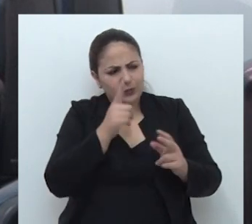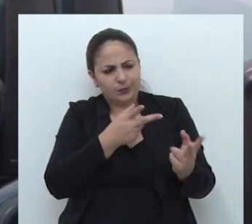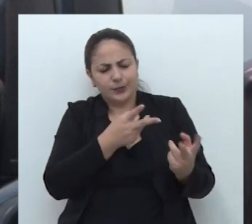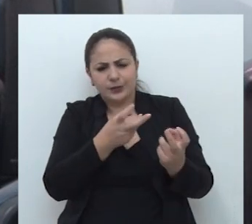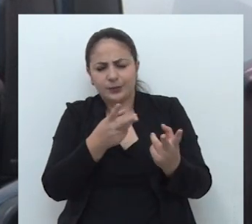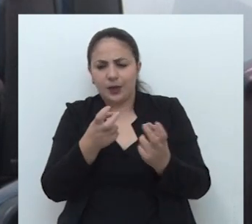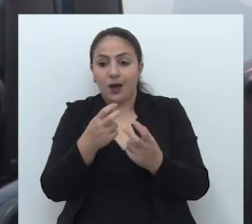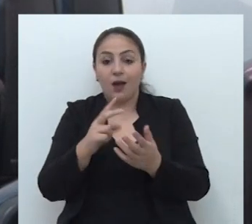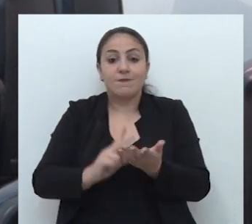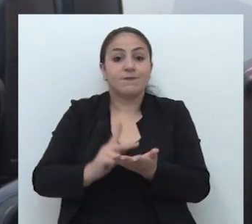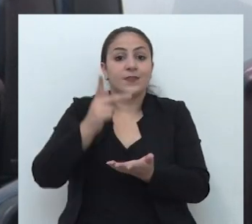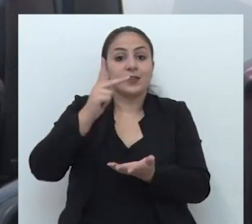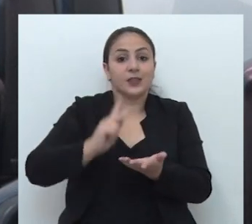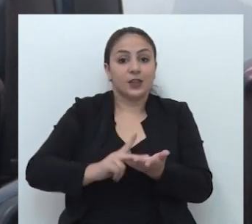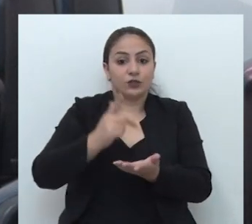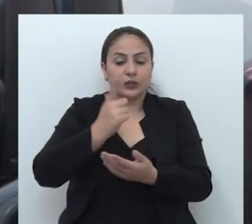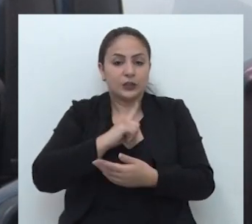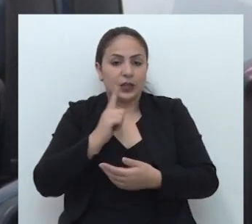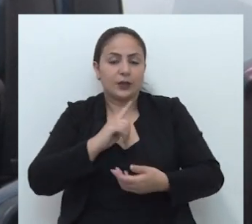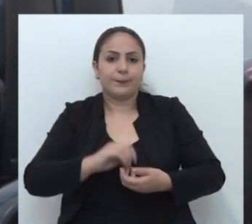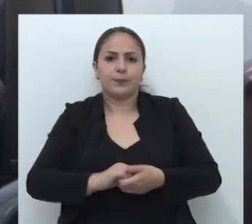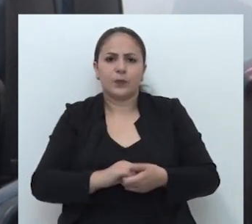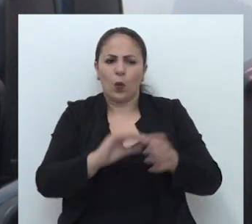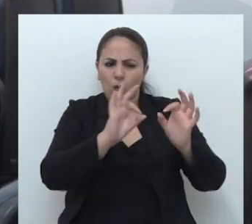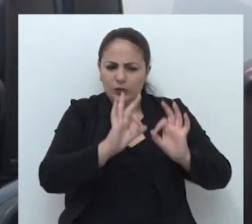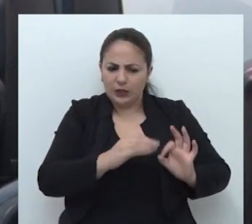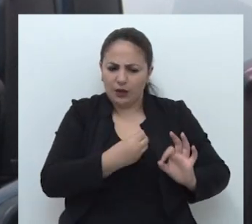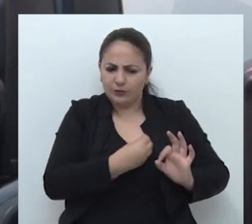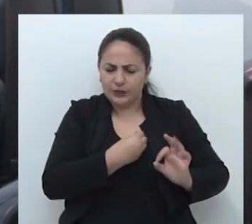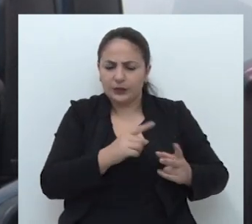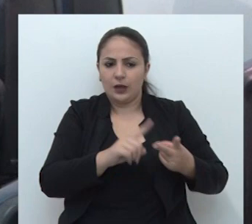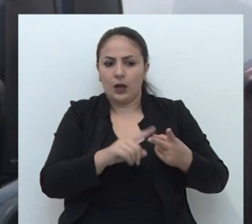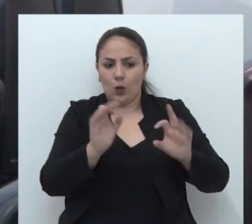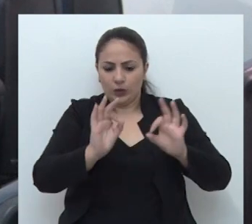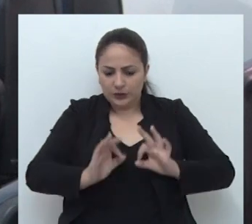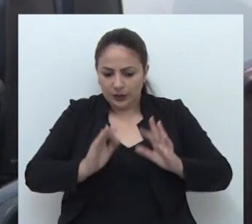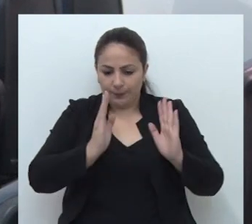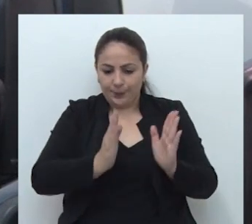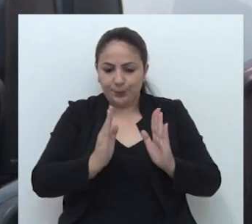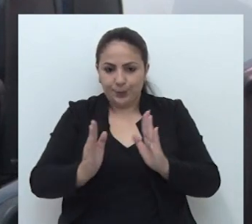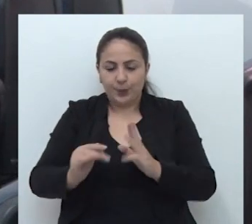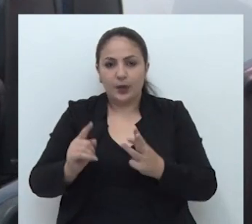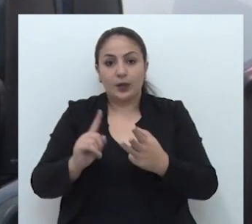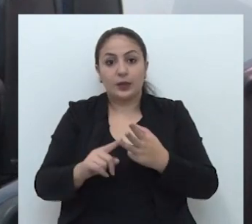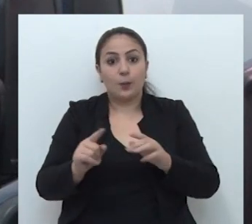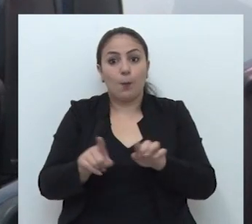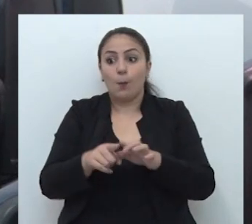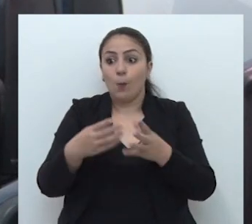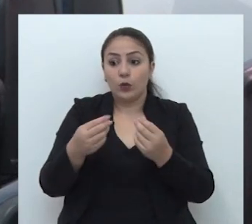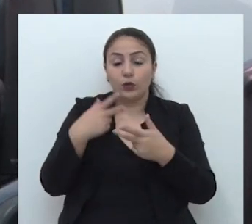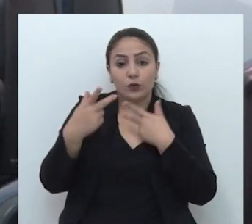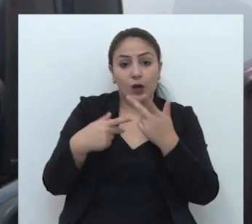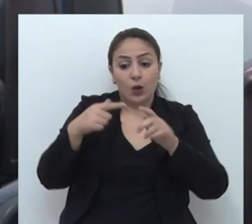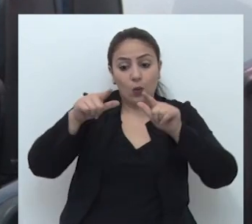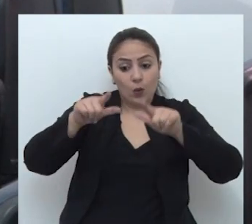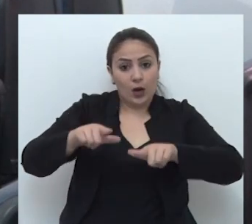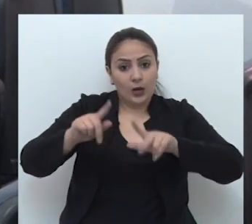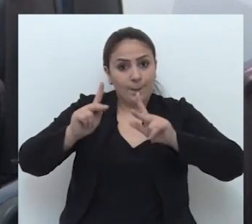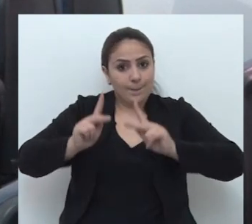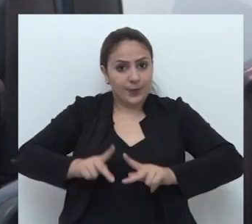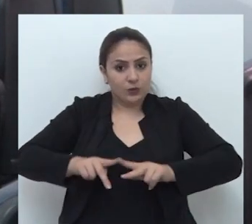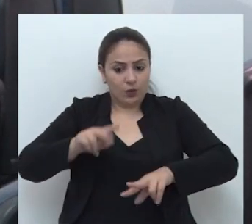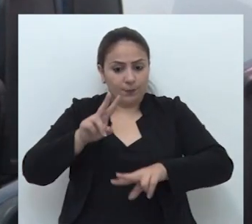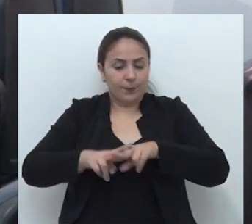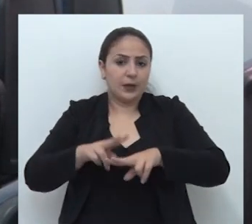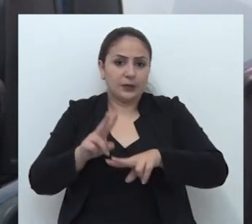perceber as vantagens que tem no quesito de organizar sua vida, organizar sua rotina, e tanto que muitos dizem que o local que o preso